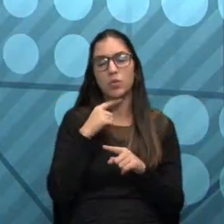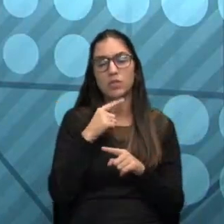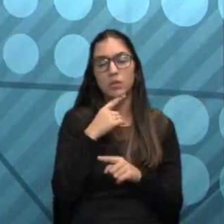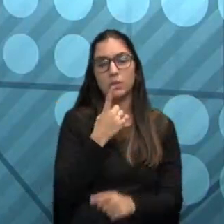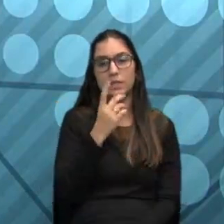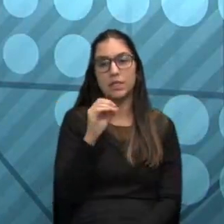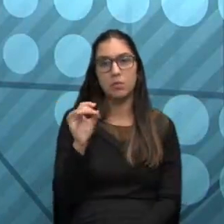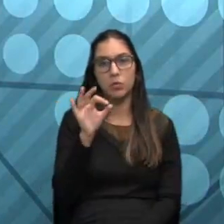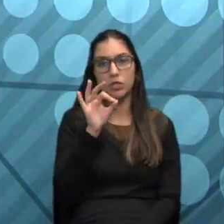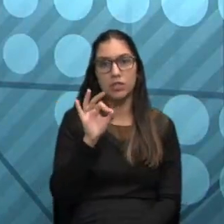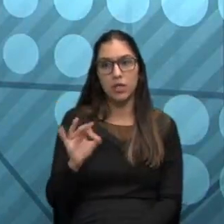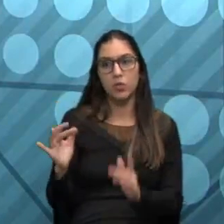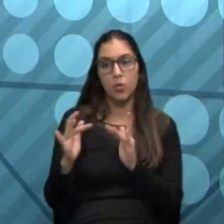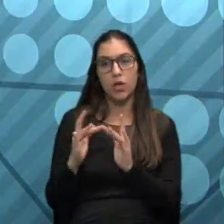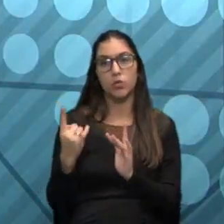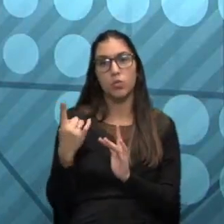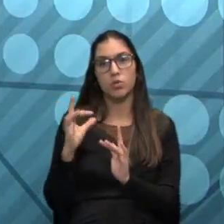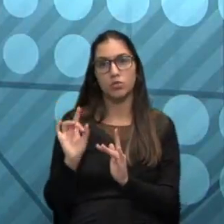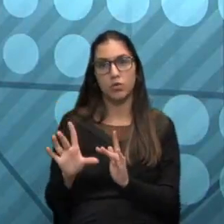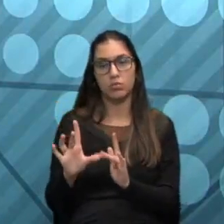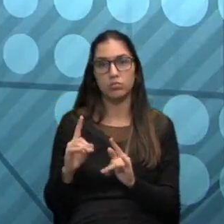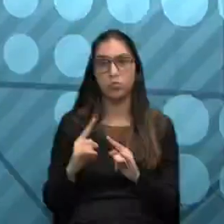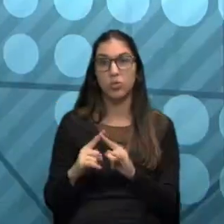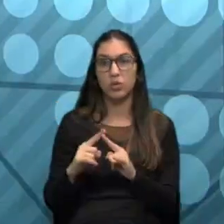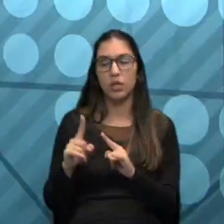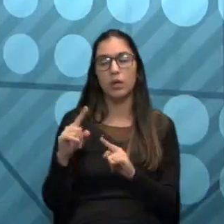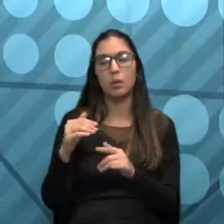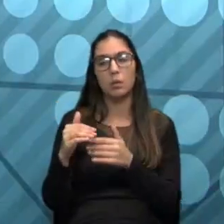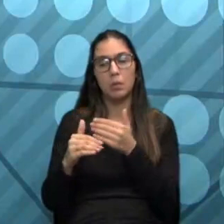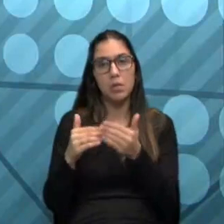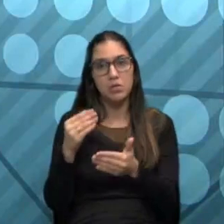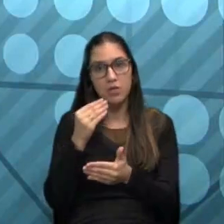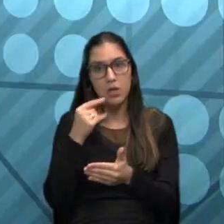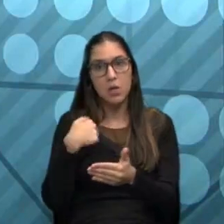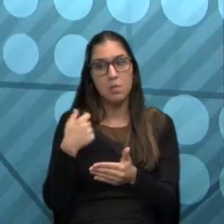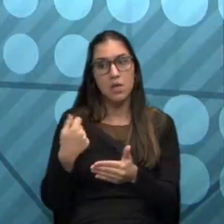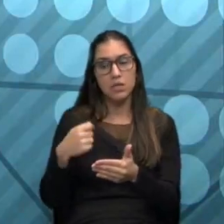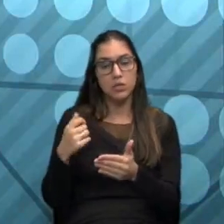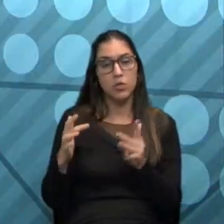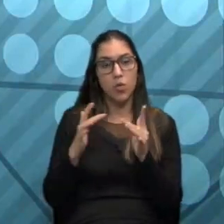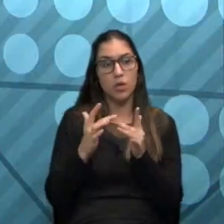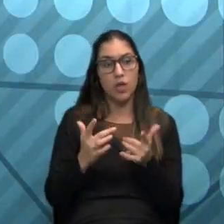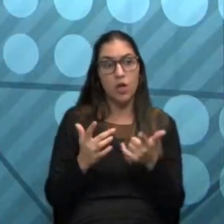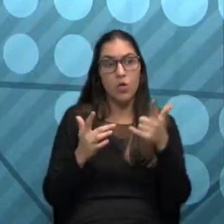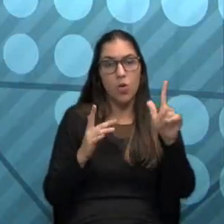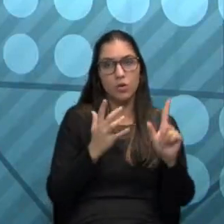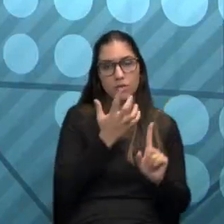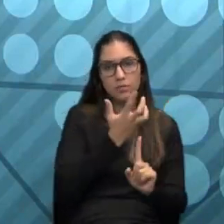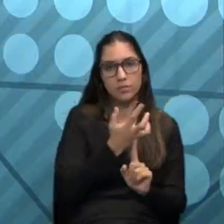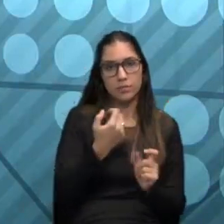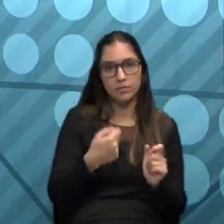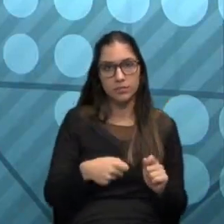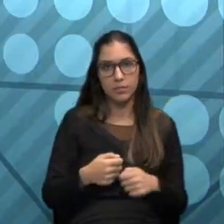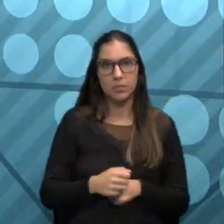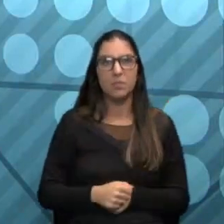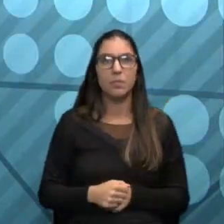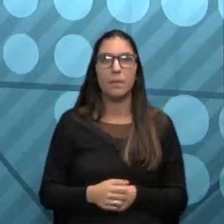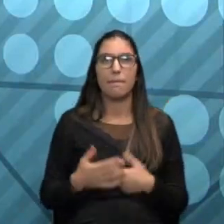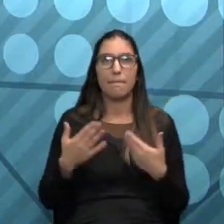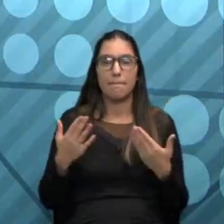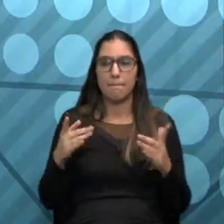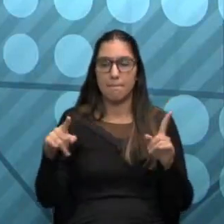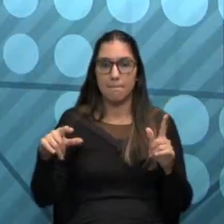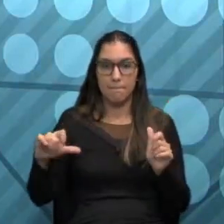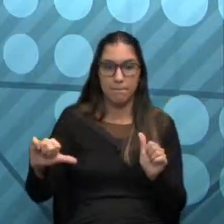100% conectado em uma estação, porque o sinal vai enfraquecendo. Eu preciso de algum jeito conectar em outra estação. Então,